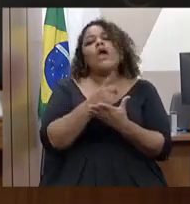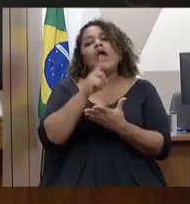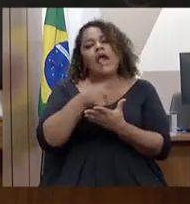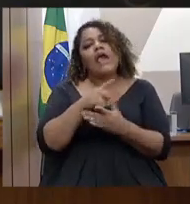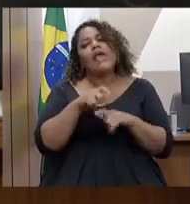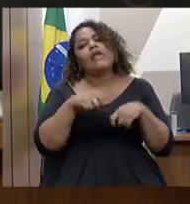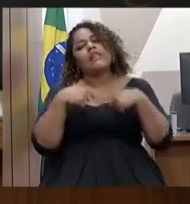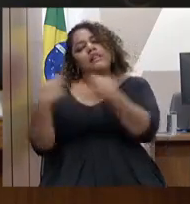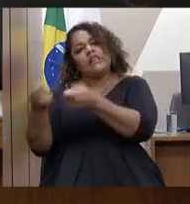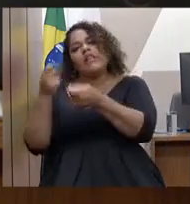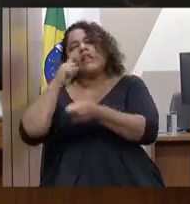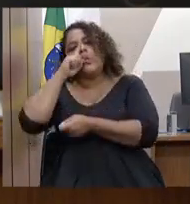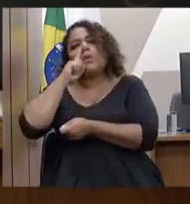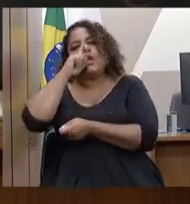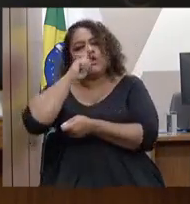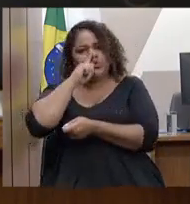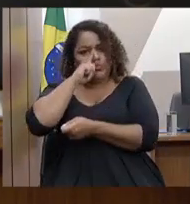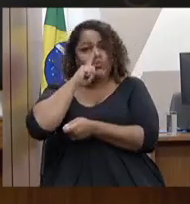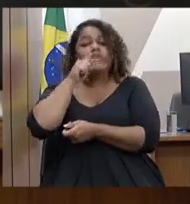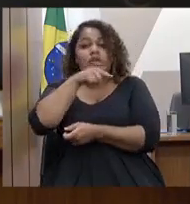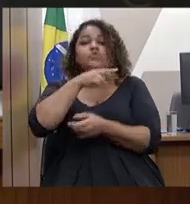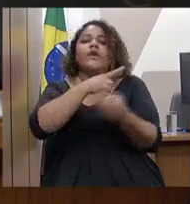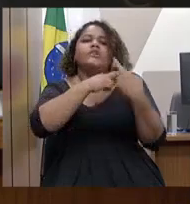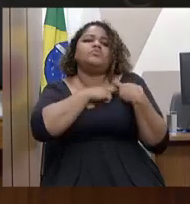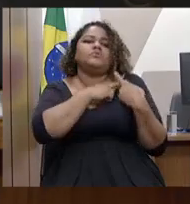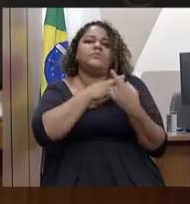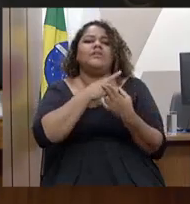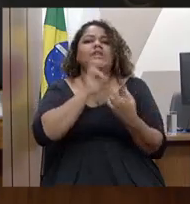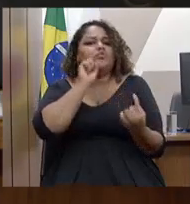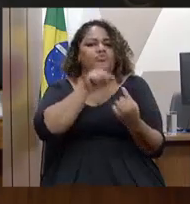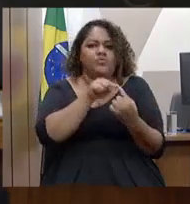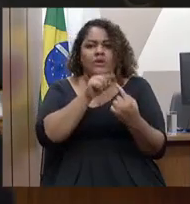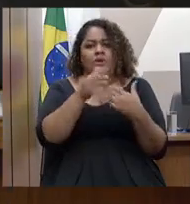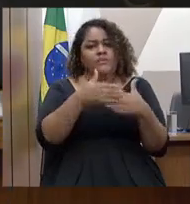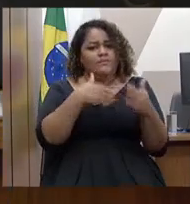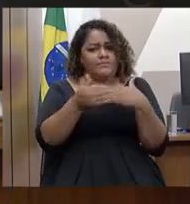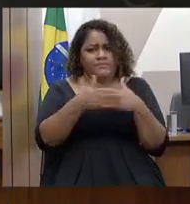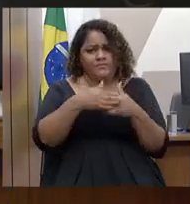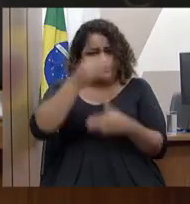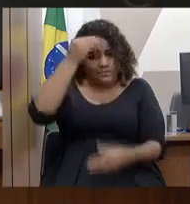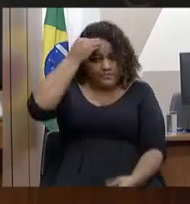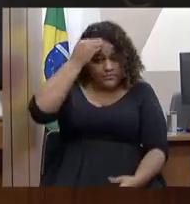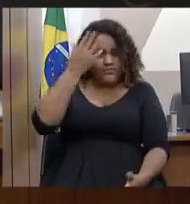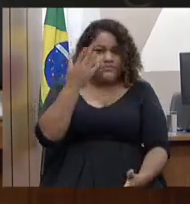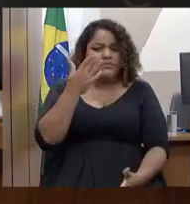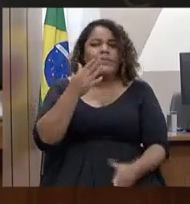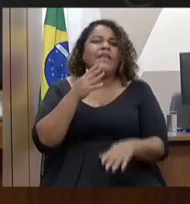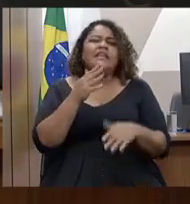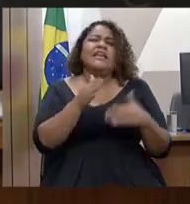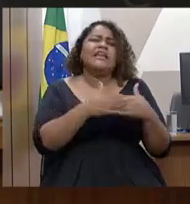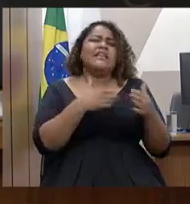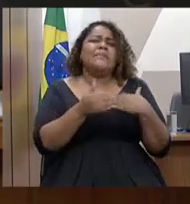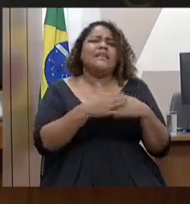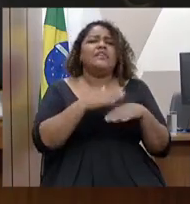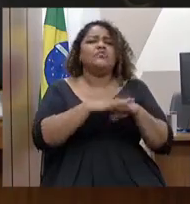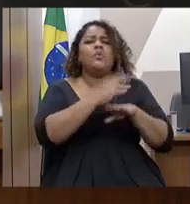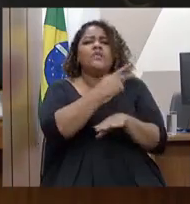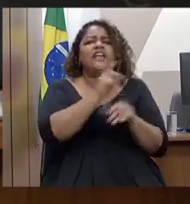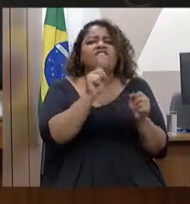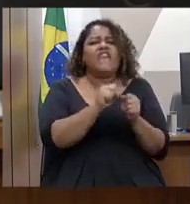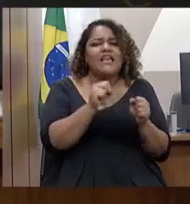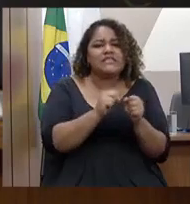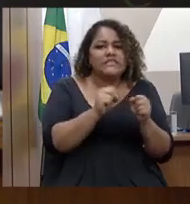objetiva independentemente de culpa ou seja Independente de omissão ação por negligência